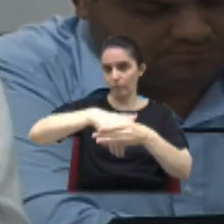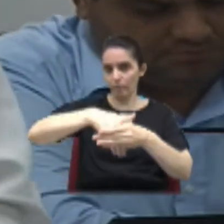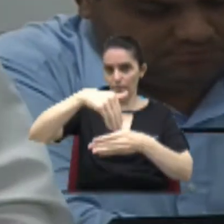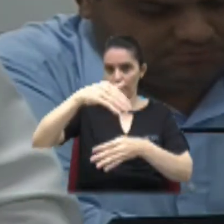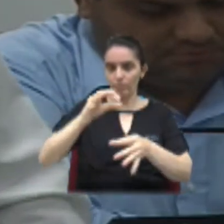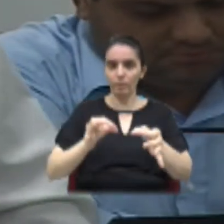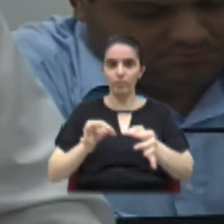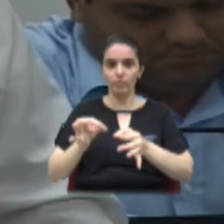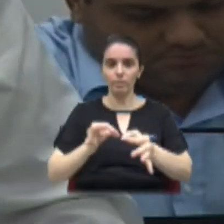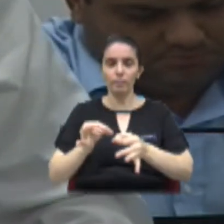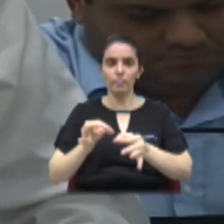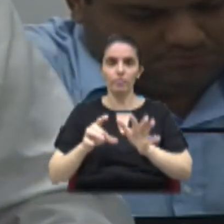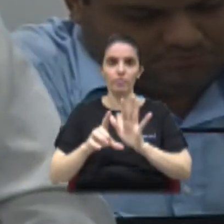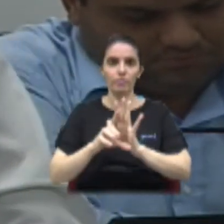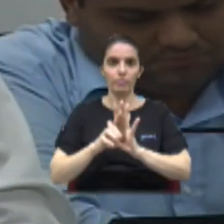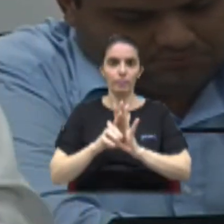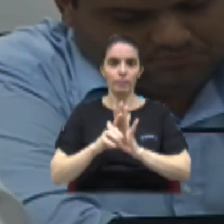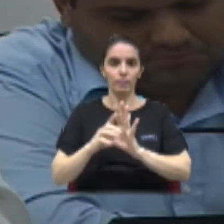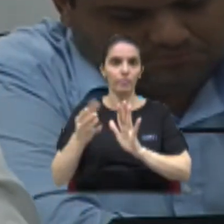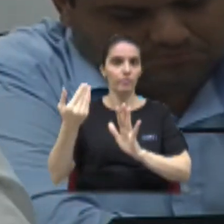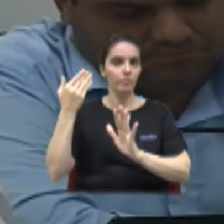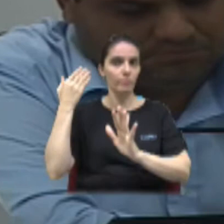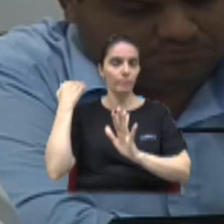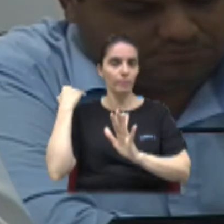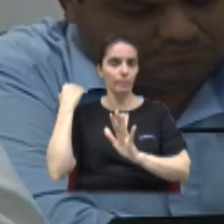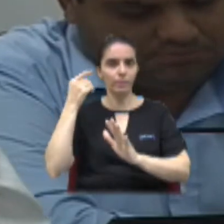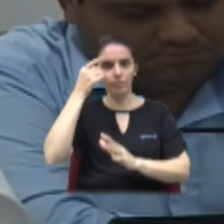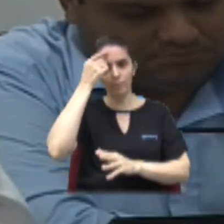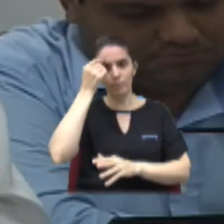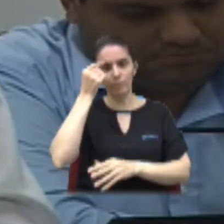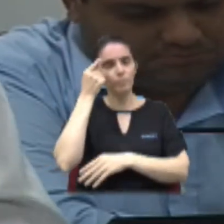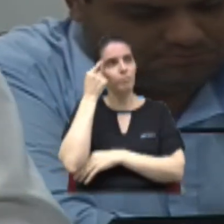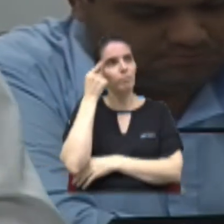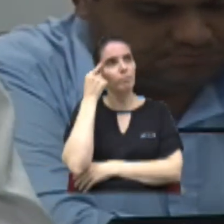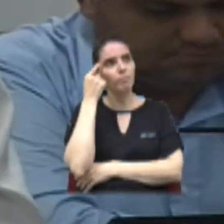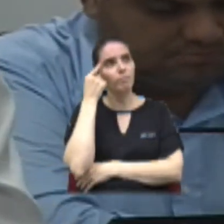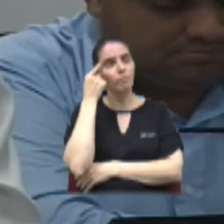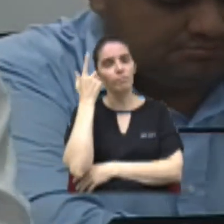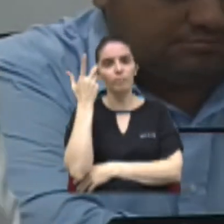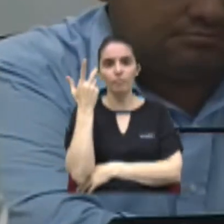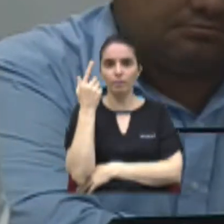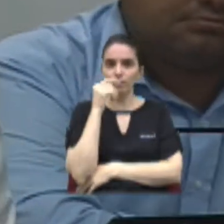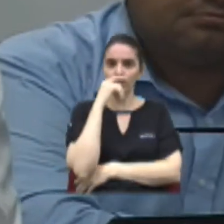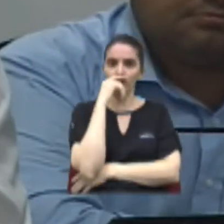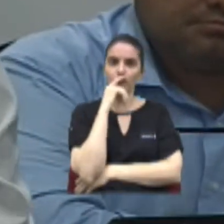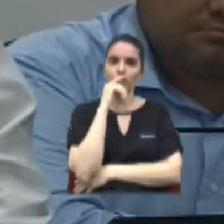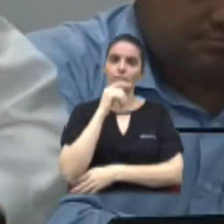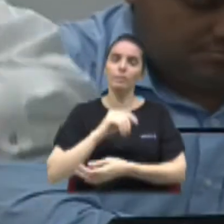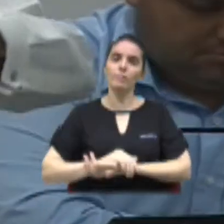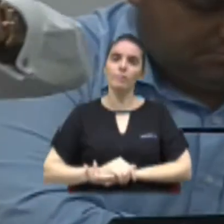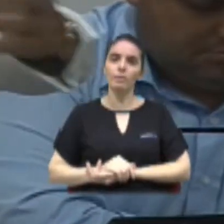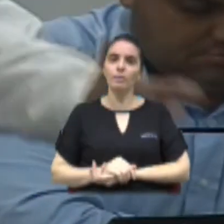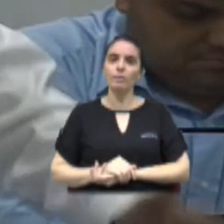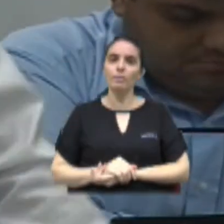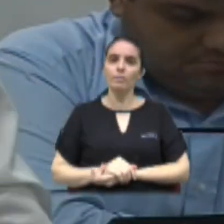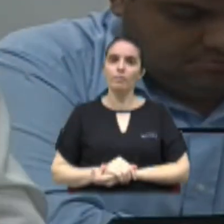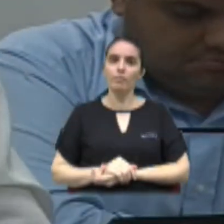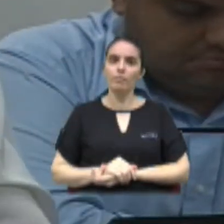Até porque, presidente, nós temos que tomar um pouquinho de cuidado com isso, porque aqui nós temos